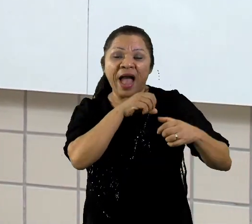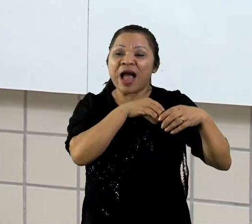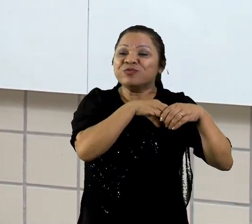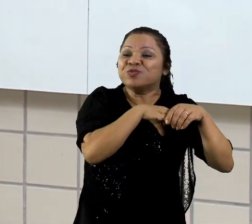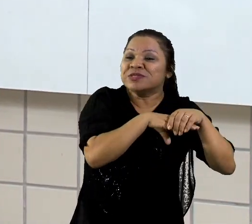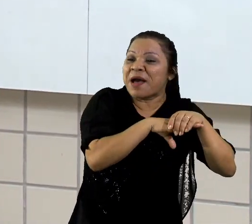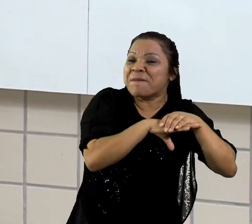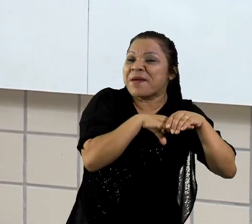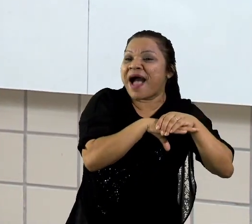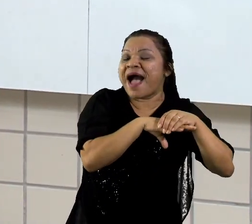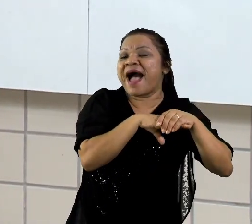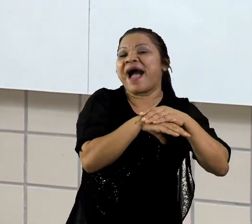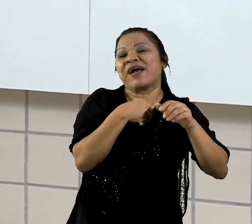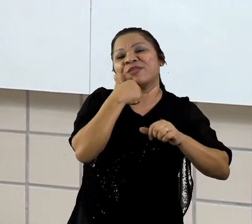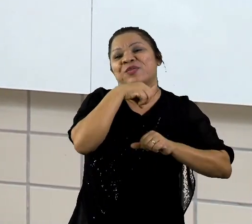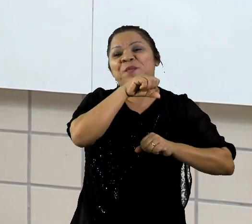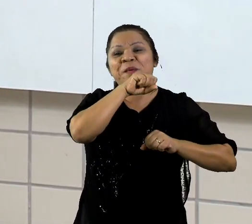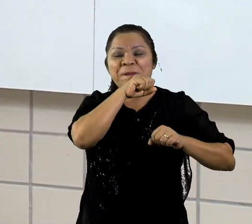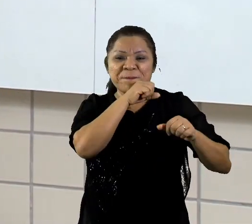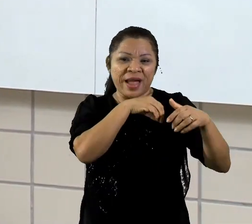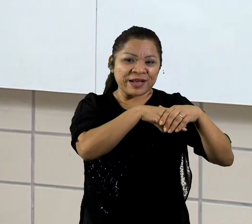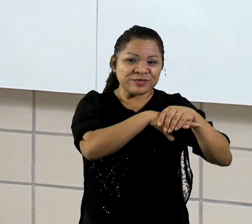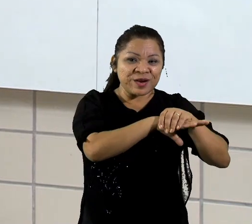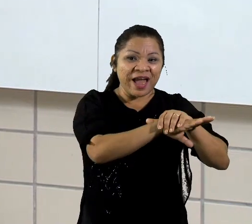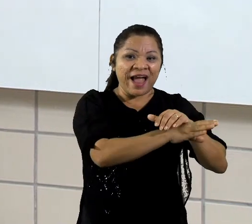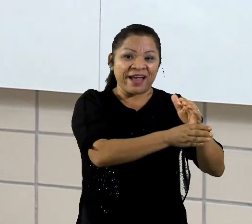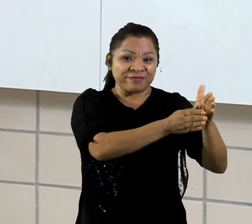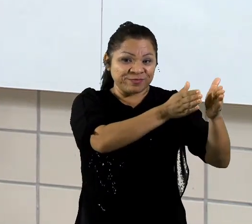da mesa. Ô, papaizinho.